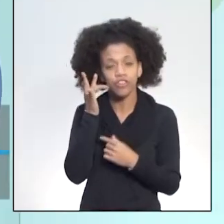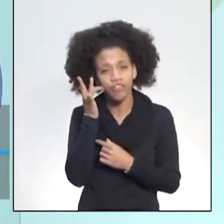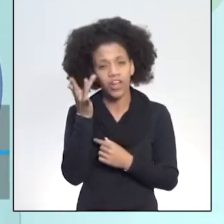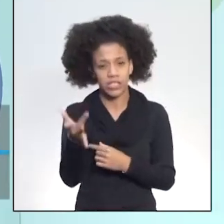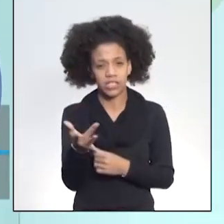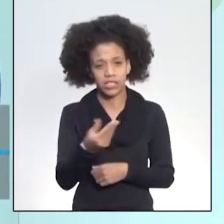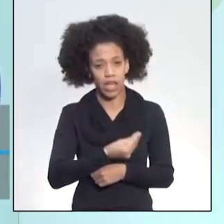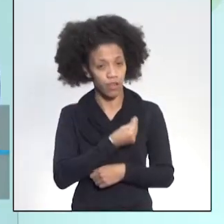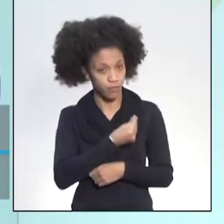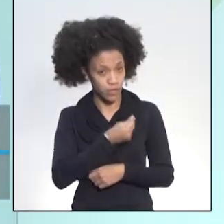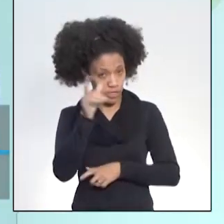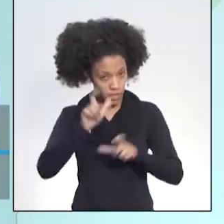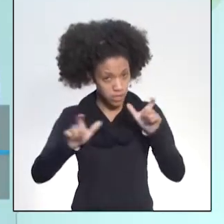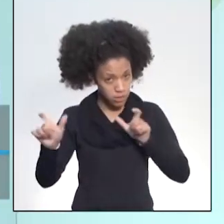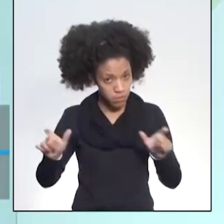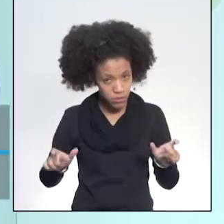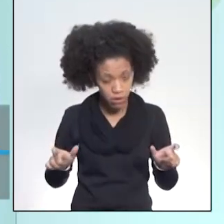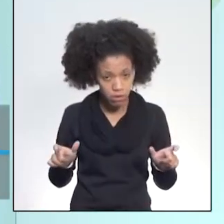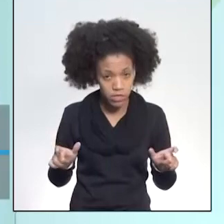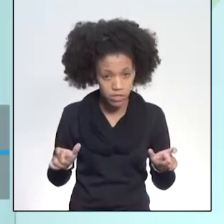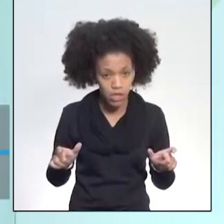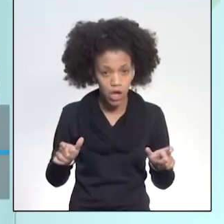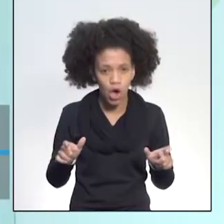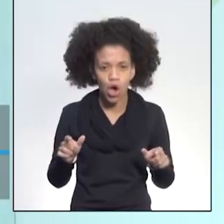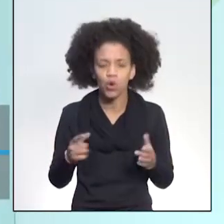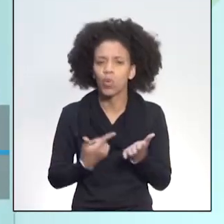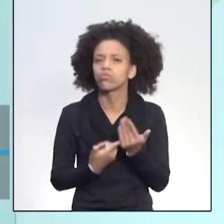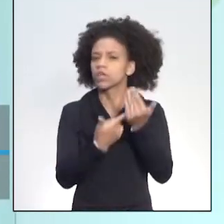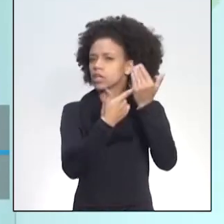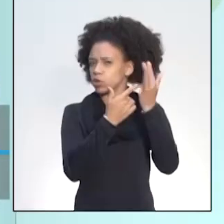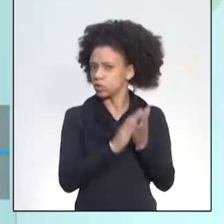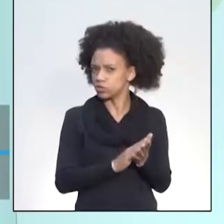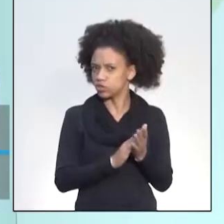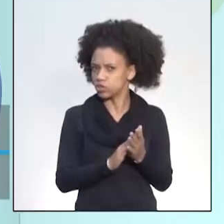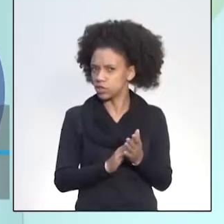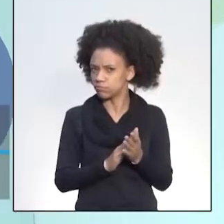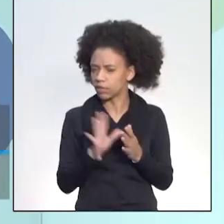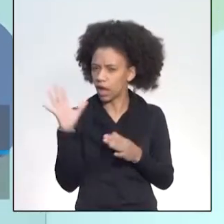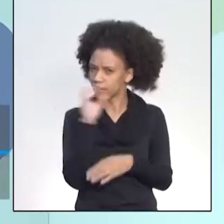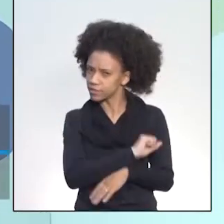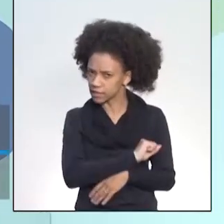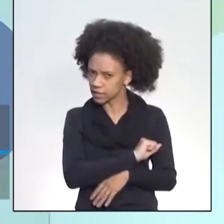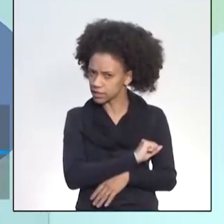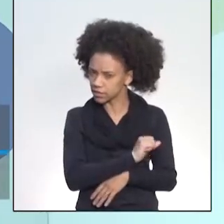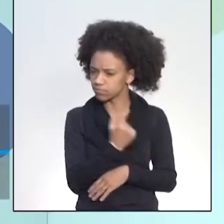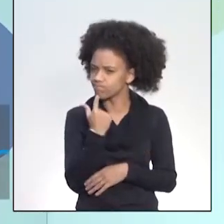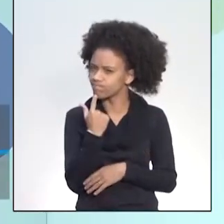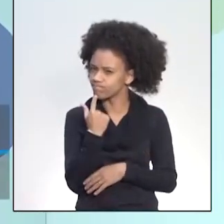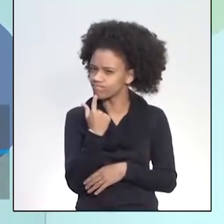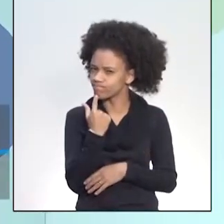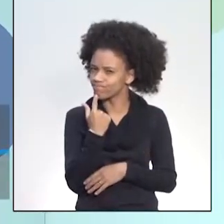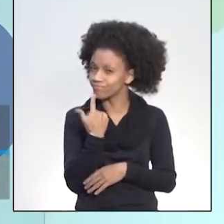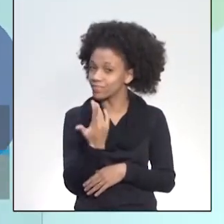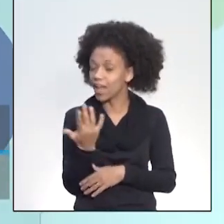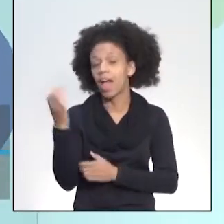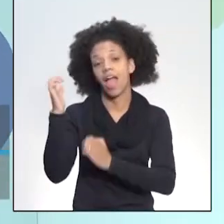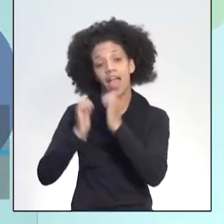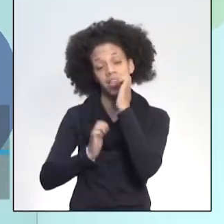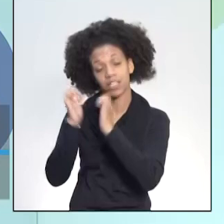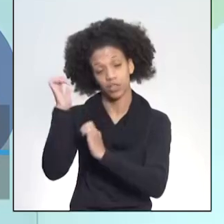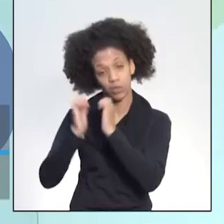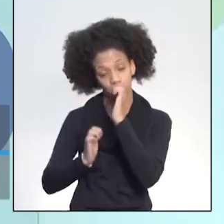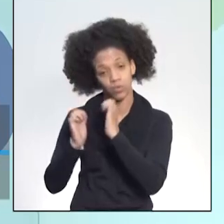a vida das pessoas com tecnologias avançadas, essa